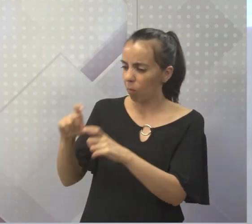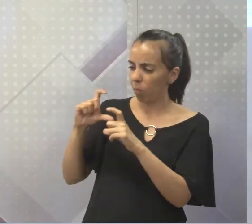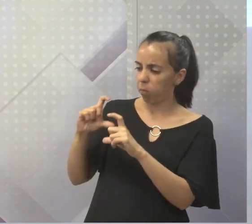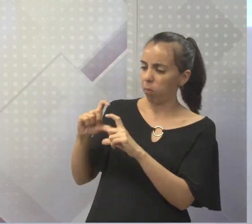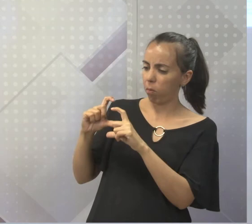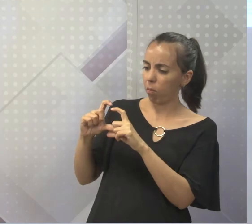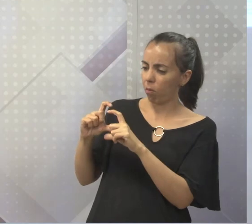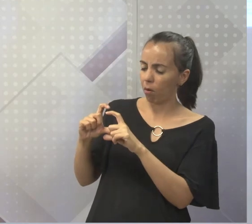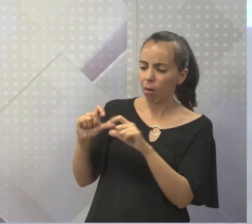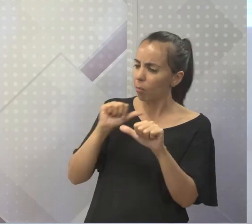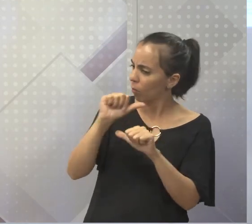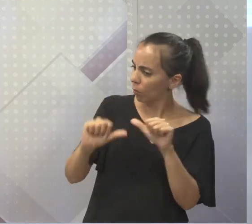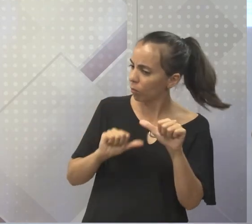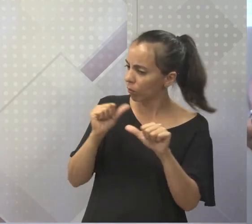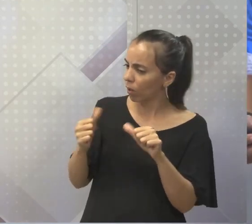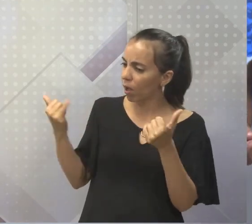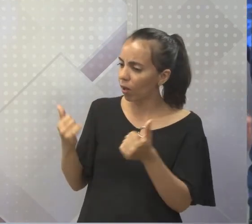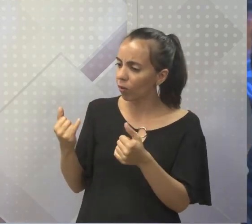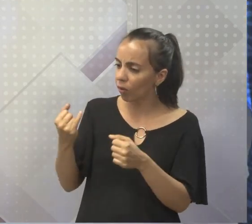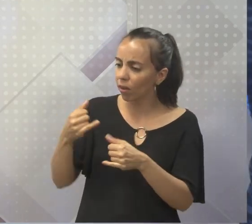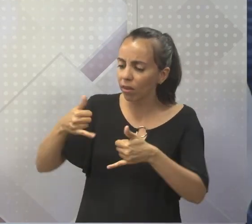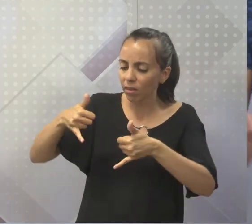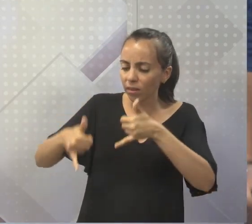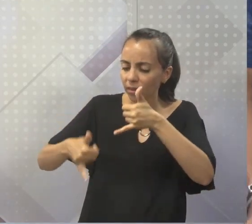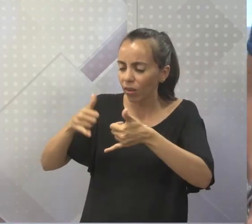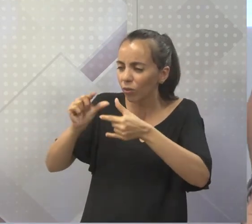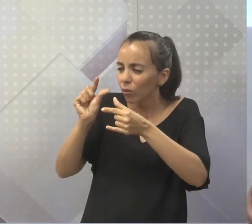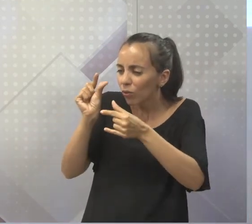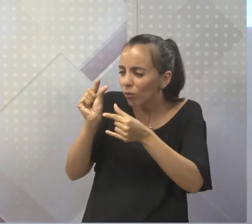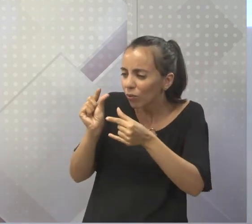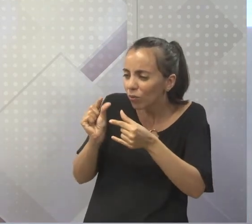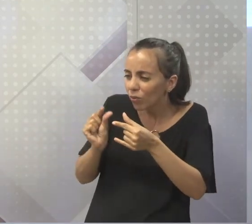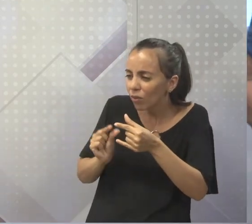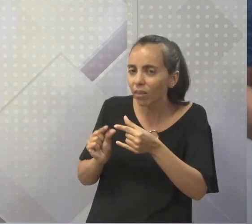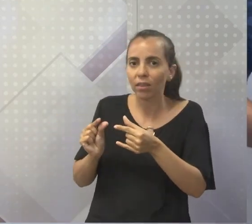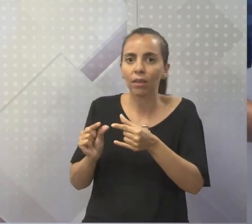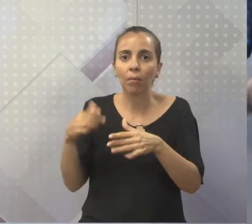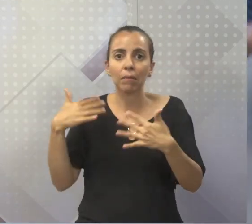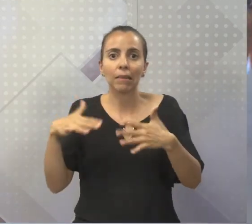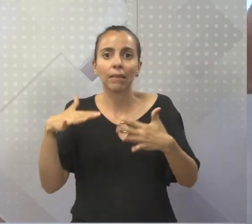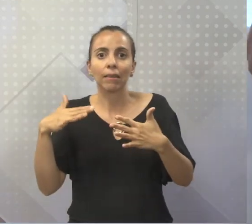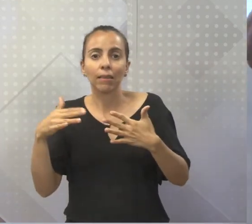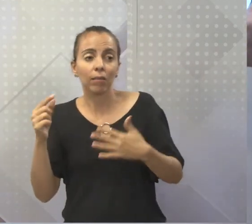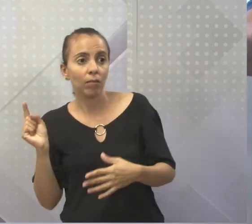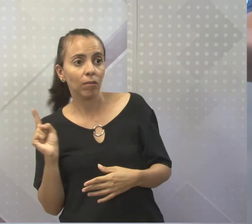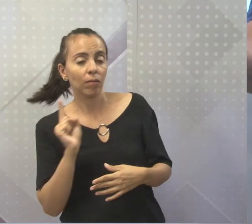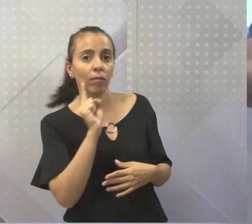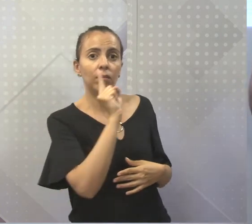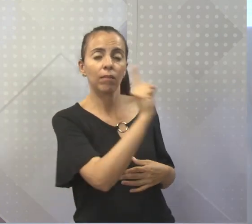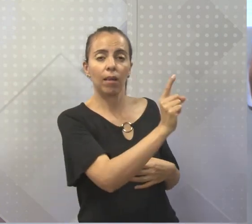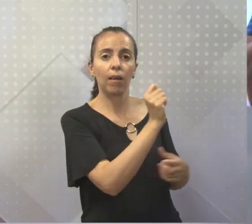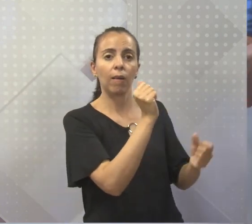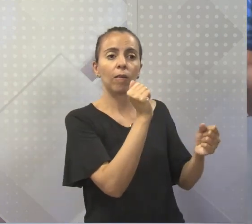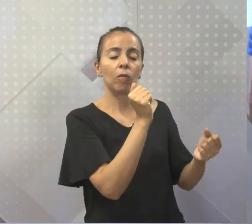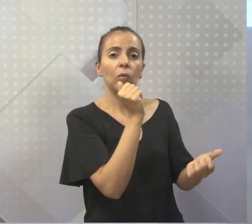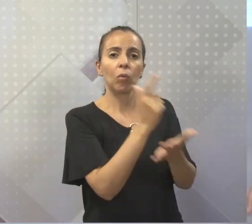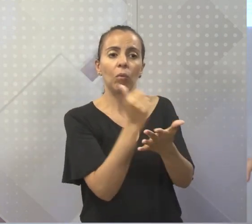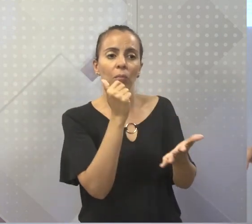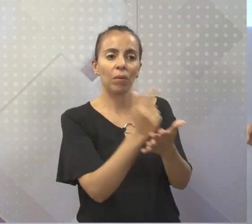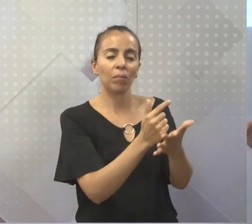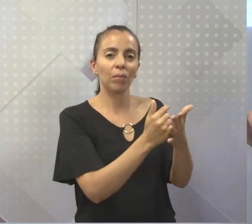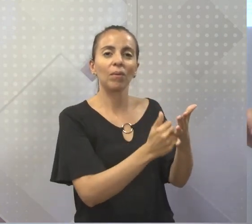não é aí você se lá para o Toninho vai lá na sapataria compreende dez prestações